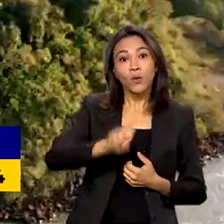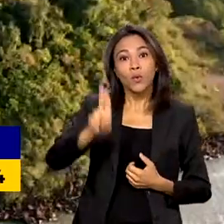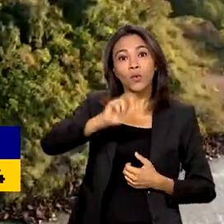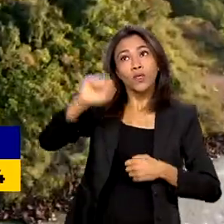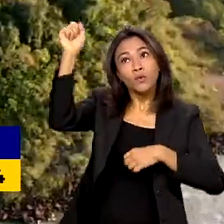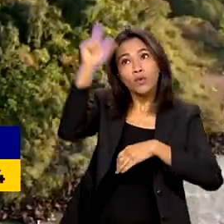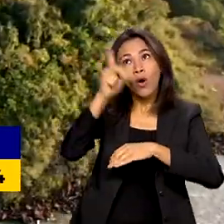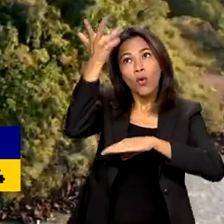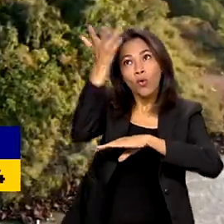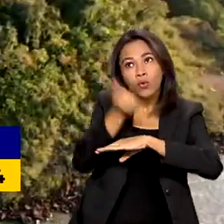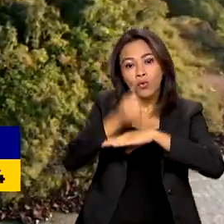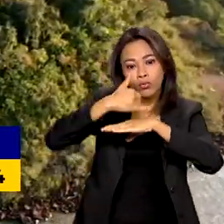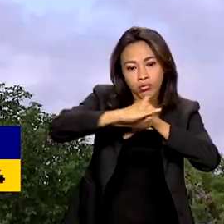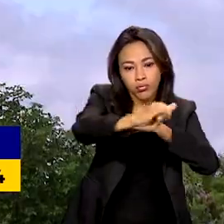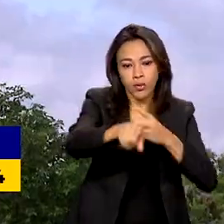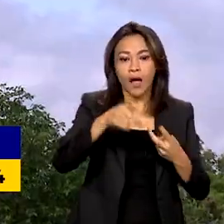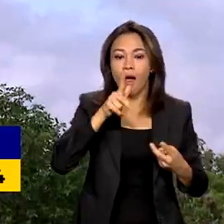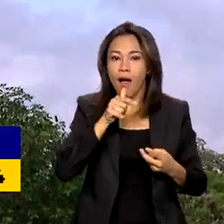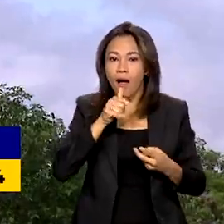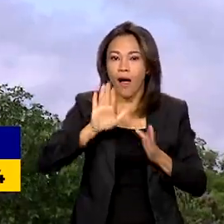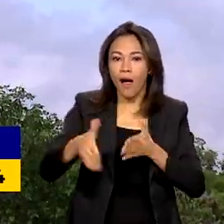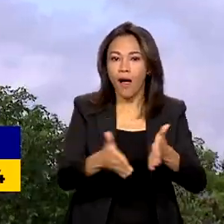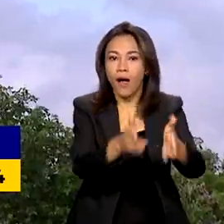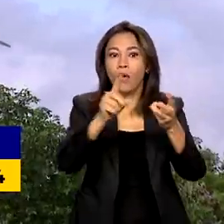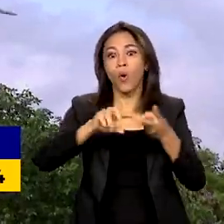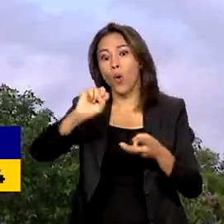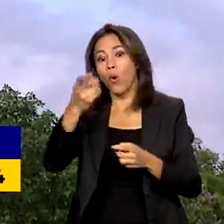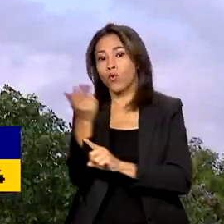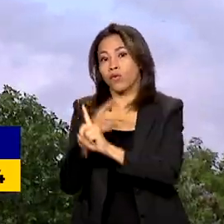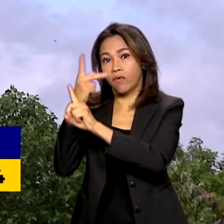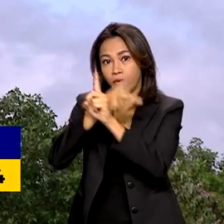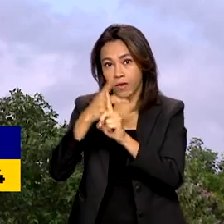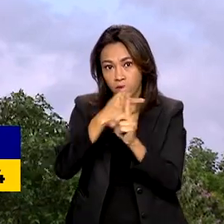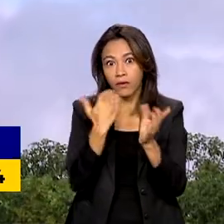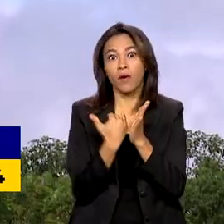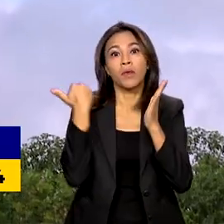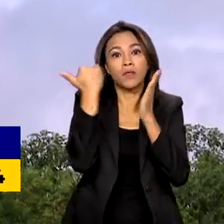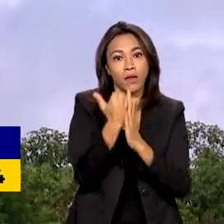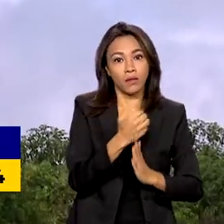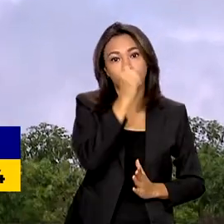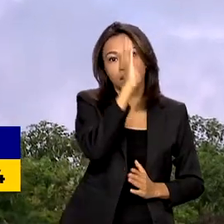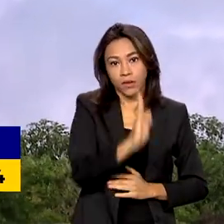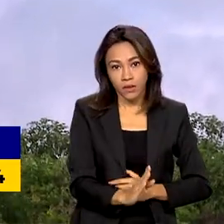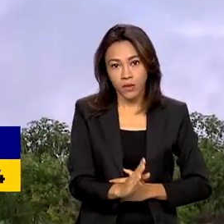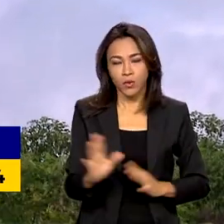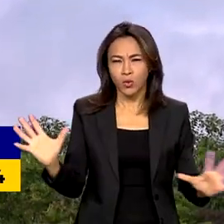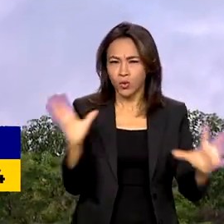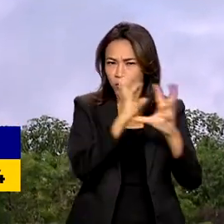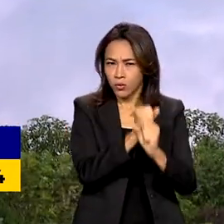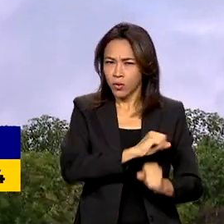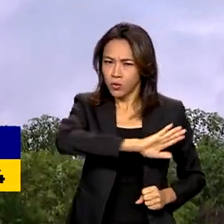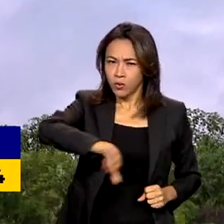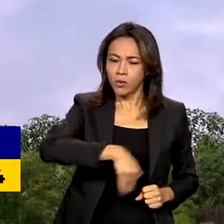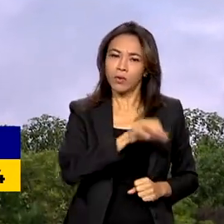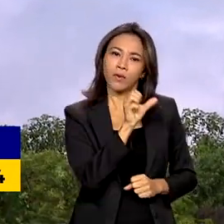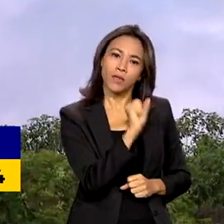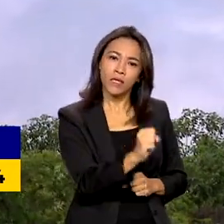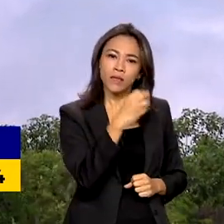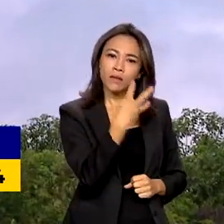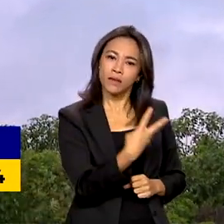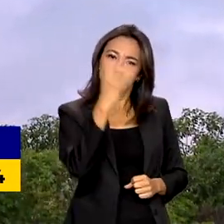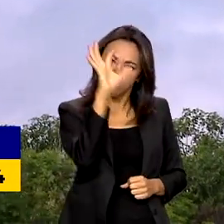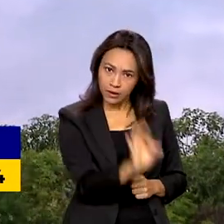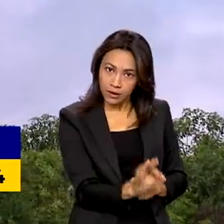sol, o movimento das águas ou dos ventos tem crescido no país. Ao todo, 83% da